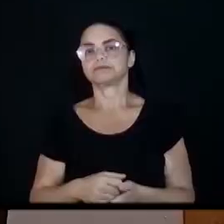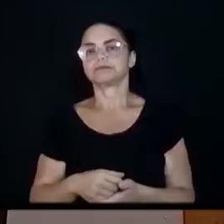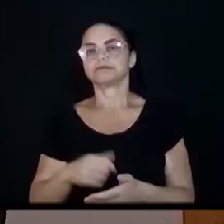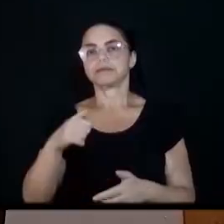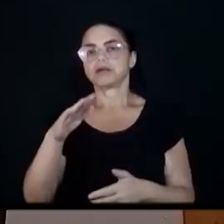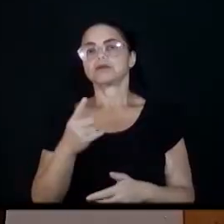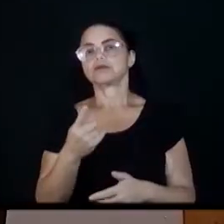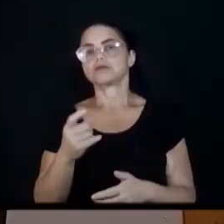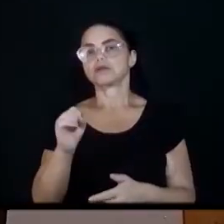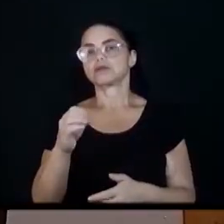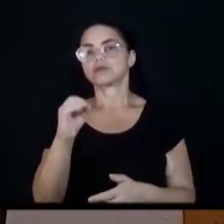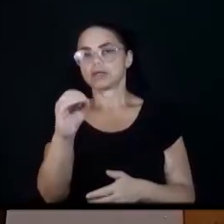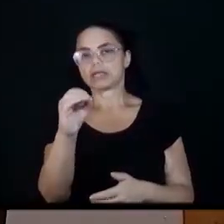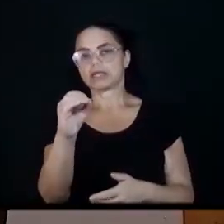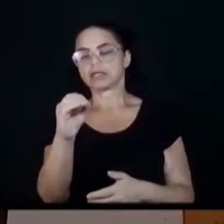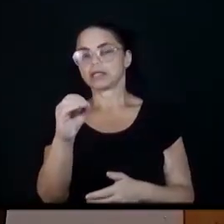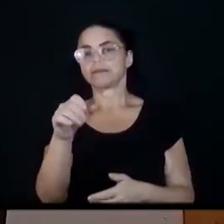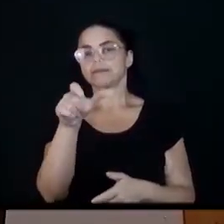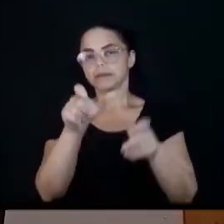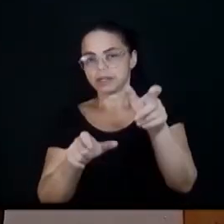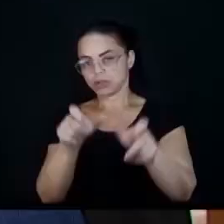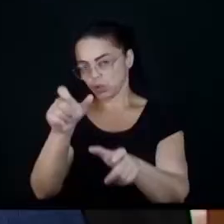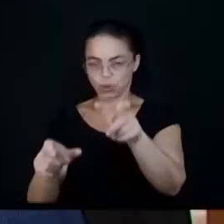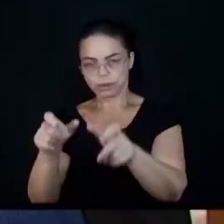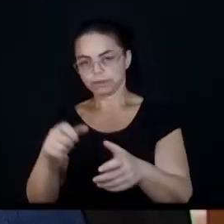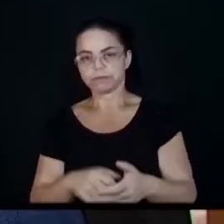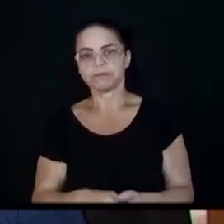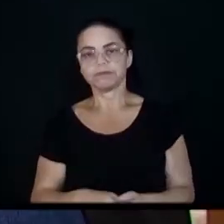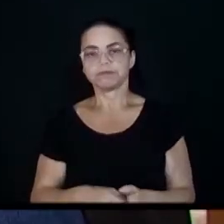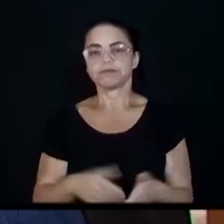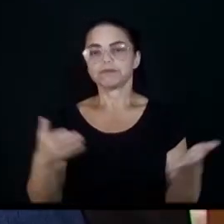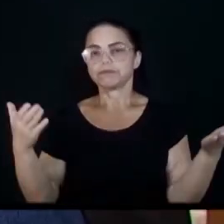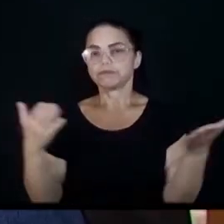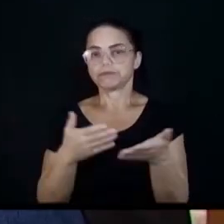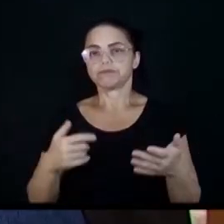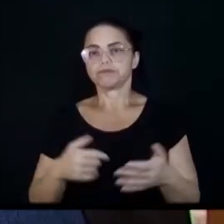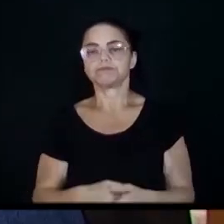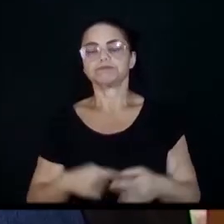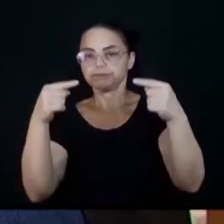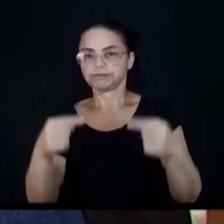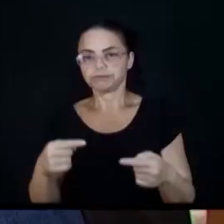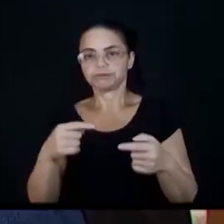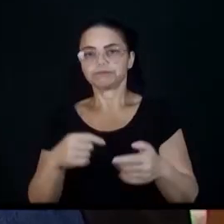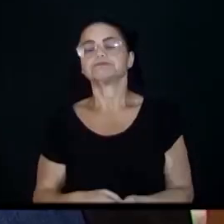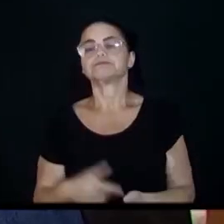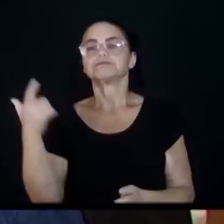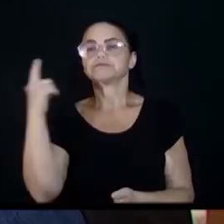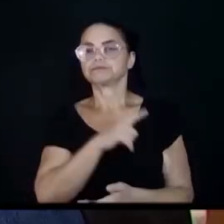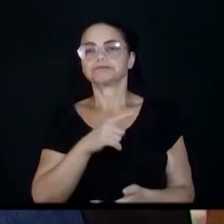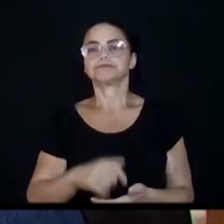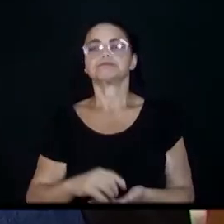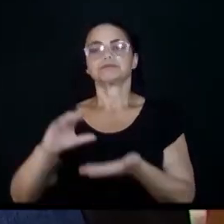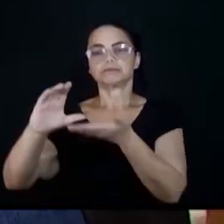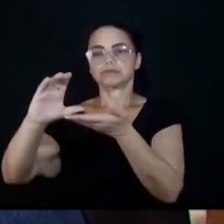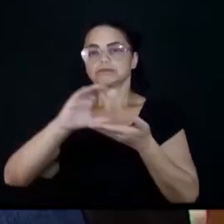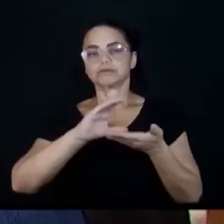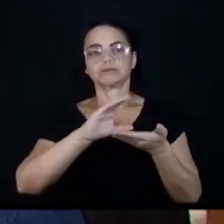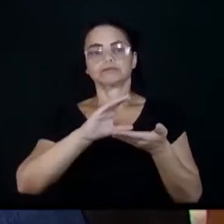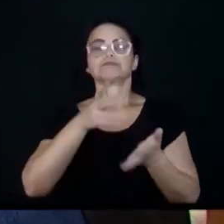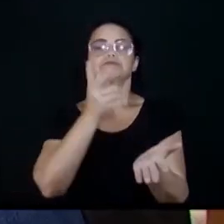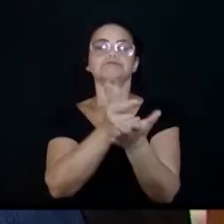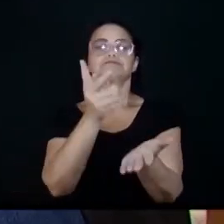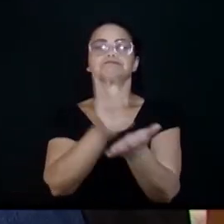né? Mas eu acho que hoje o grande desafio é a gente conseguir as verbas para a continuidade